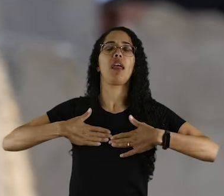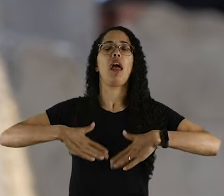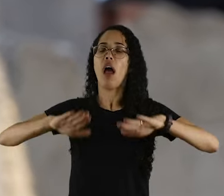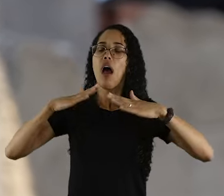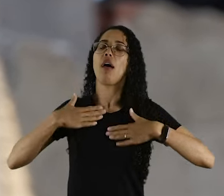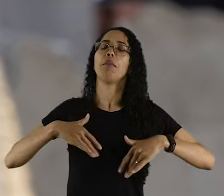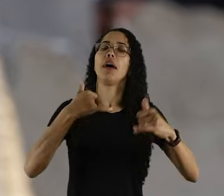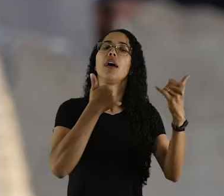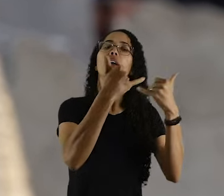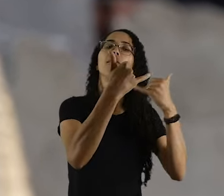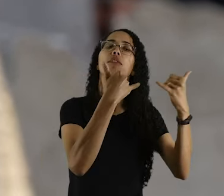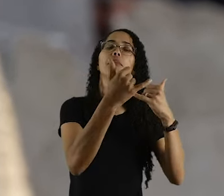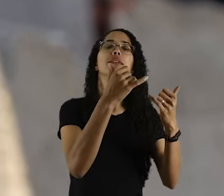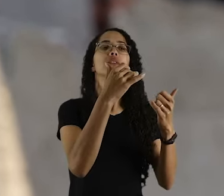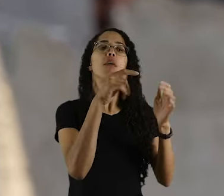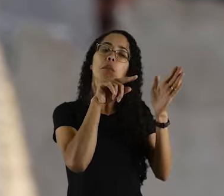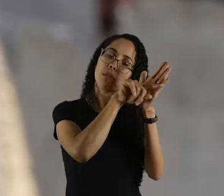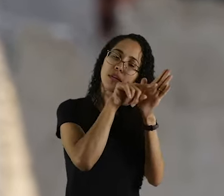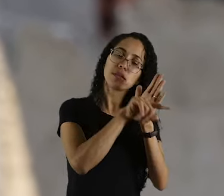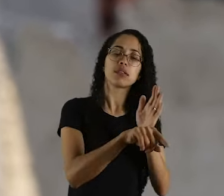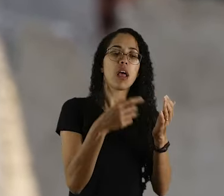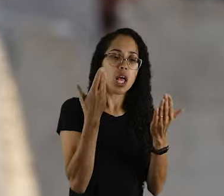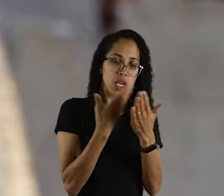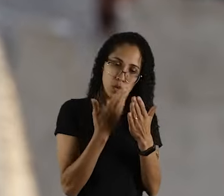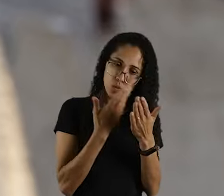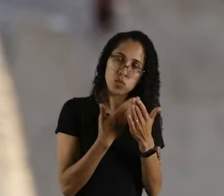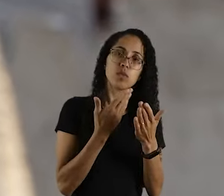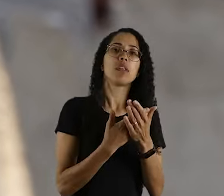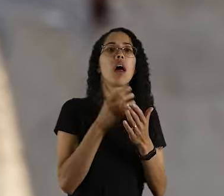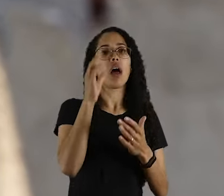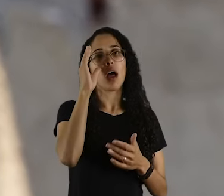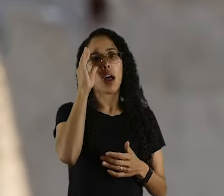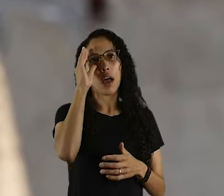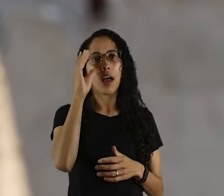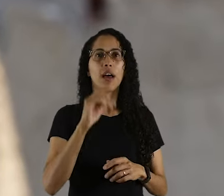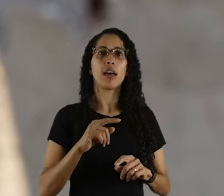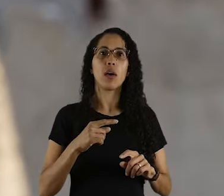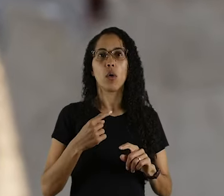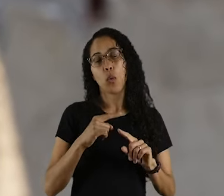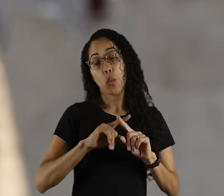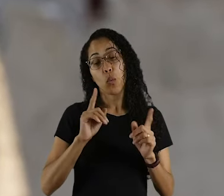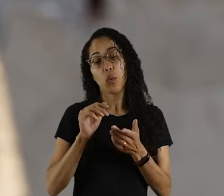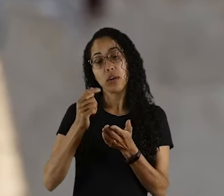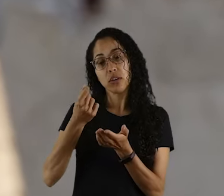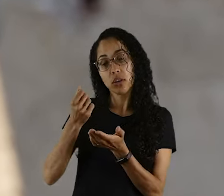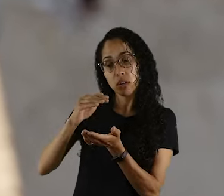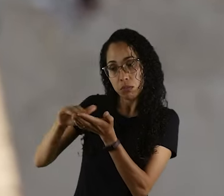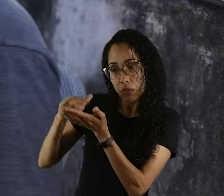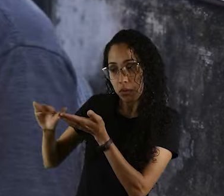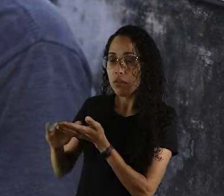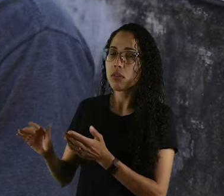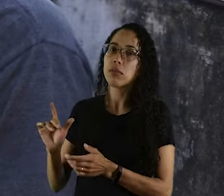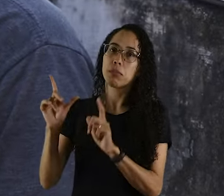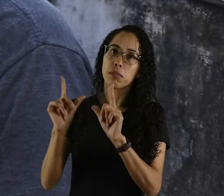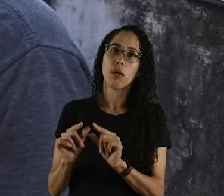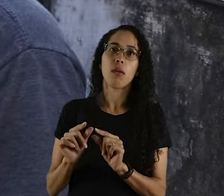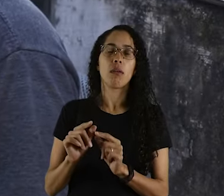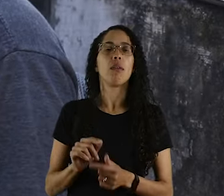buscar informações, ou tirar um tempo para estudar aquilo, ou me arriscar menos, entendeu? Pô, calma